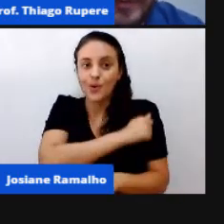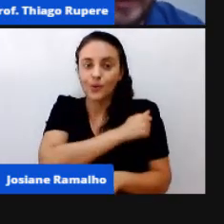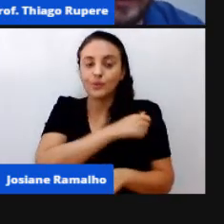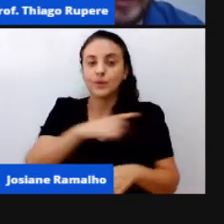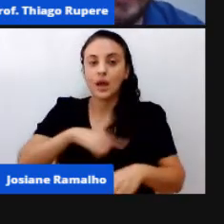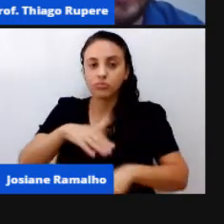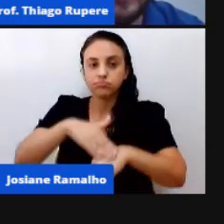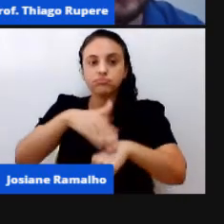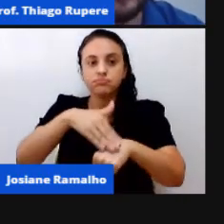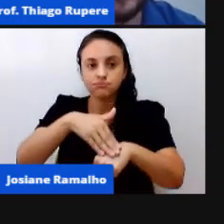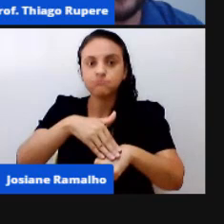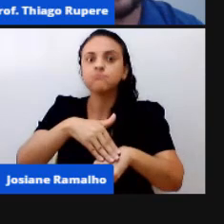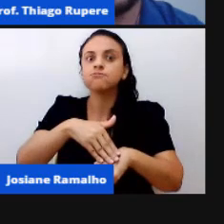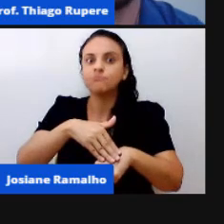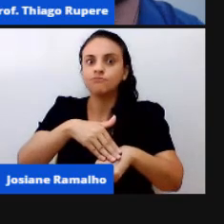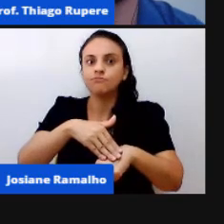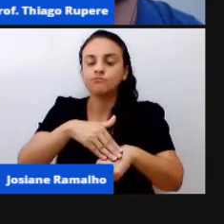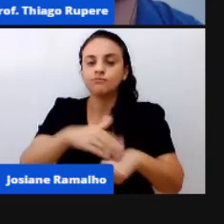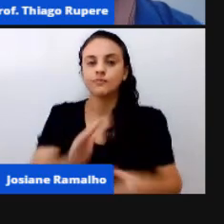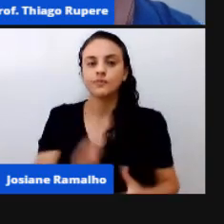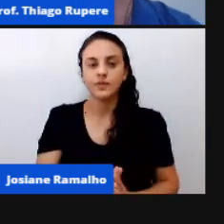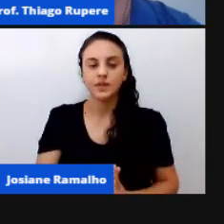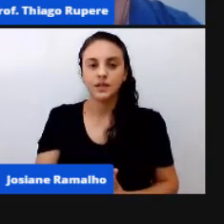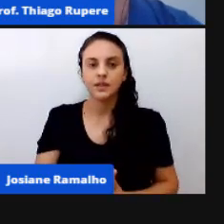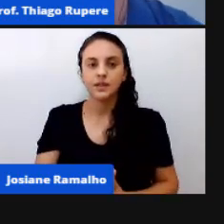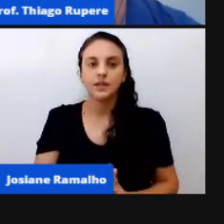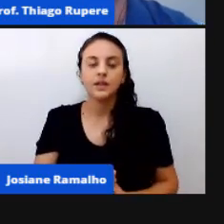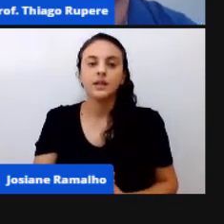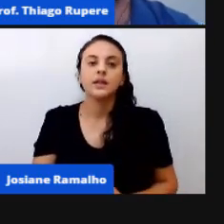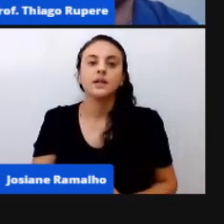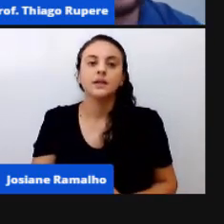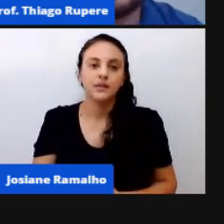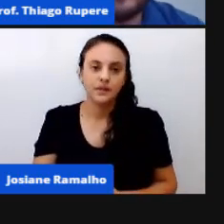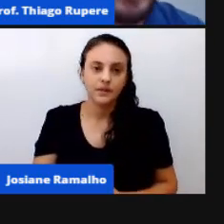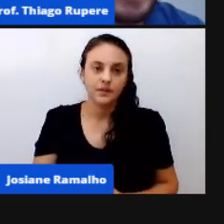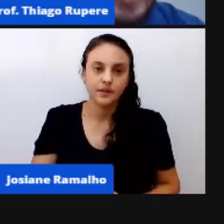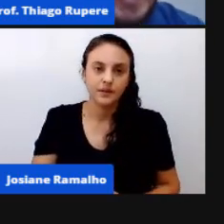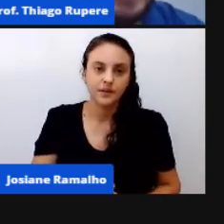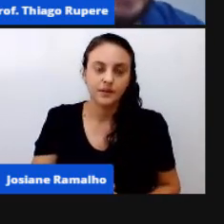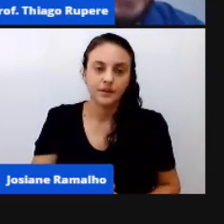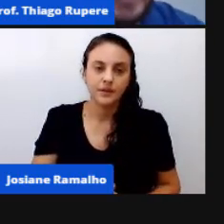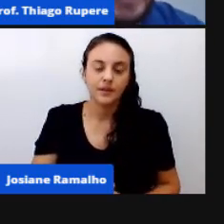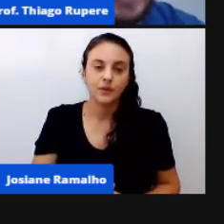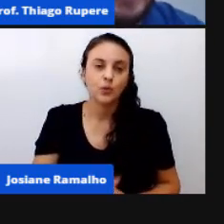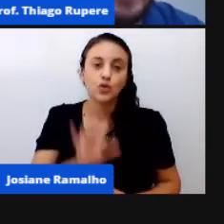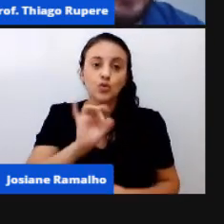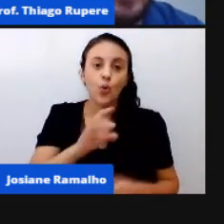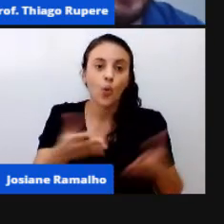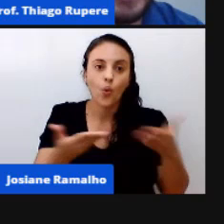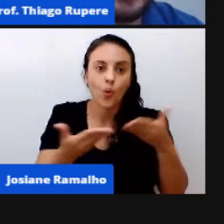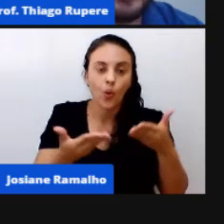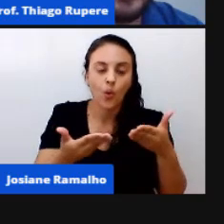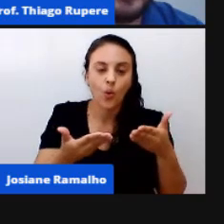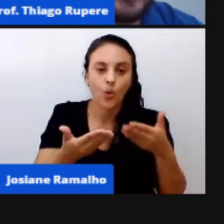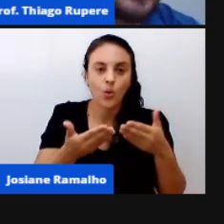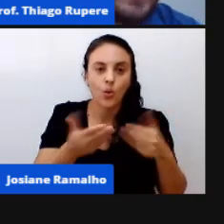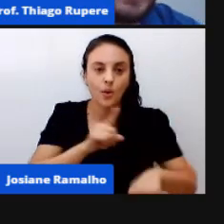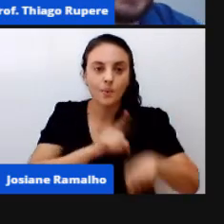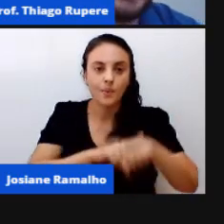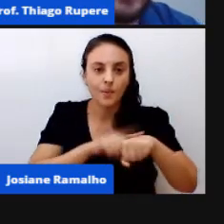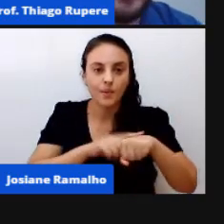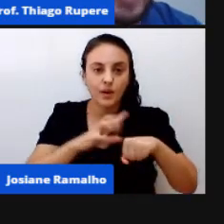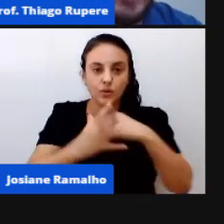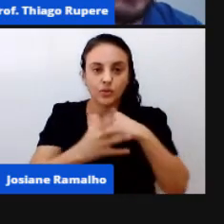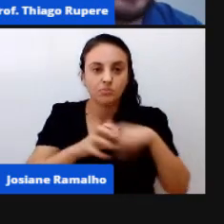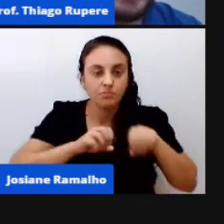eu cito aqui o livro do professor Jonathan Bergen, não era em momento de pandemia, era um momento, vamos